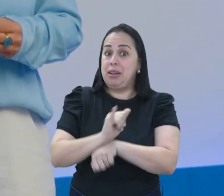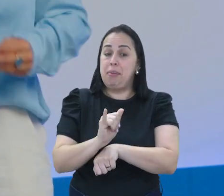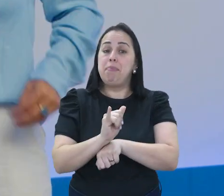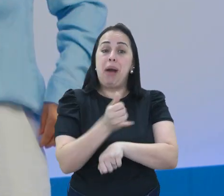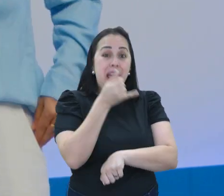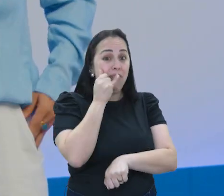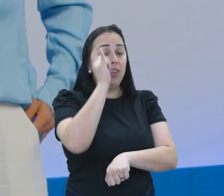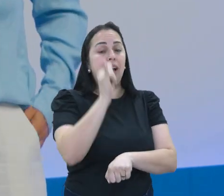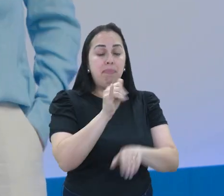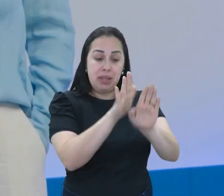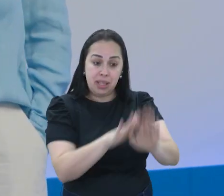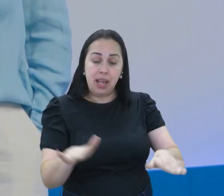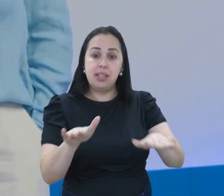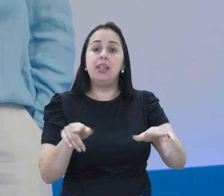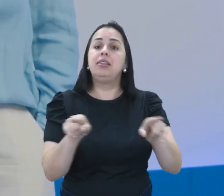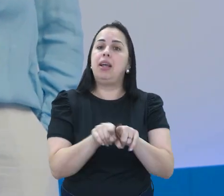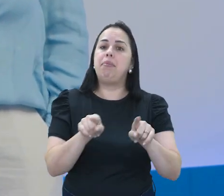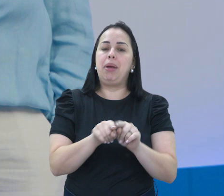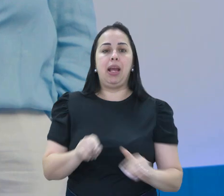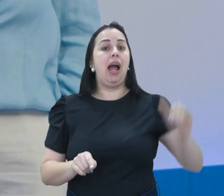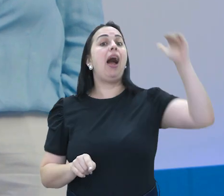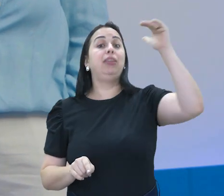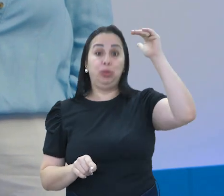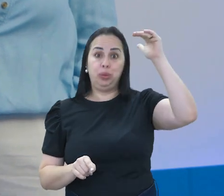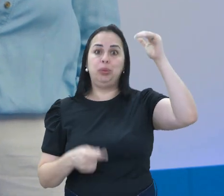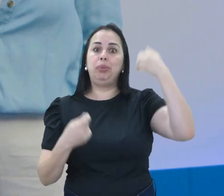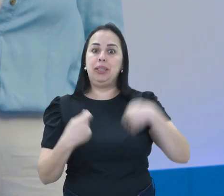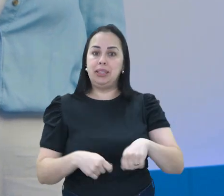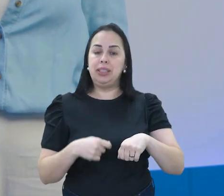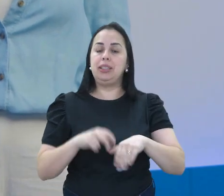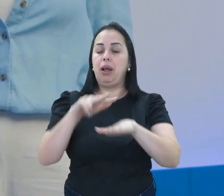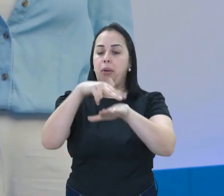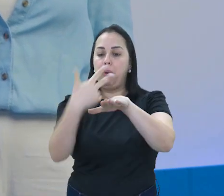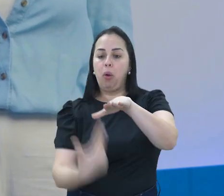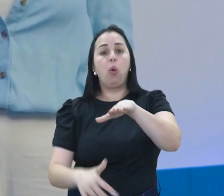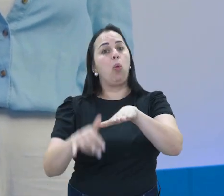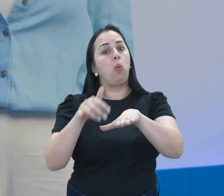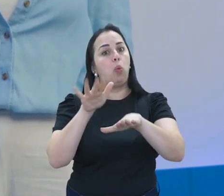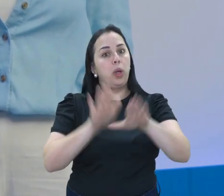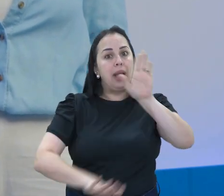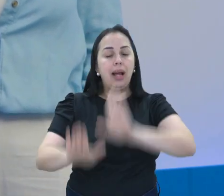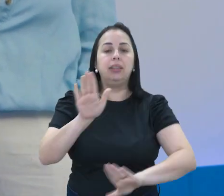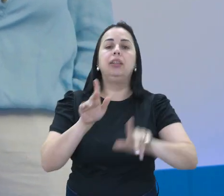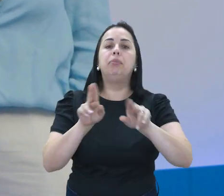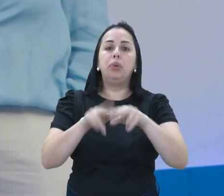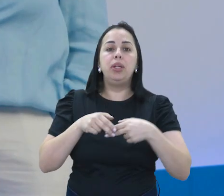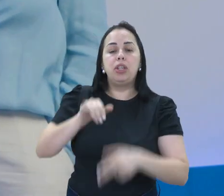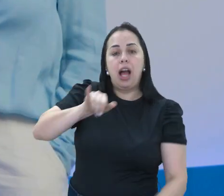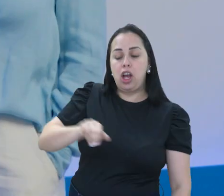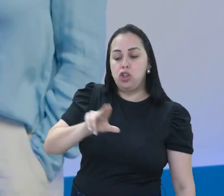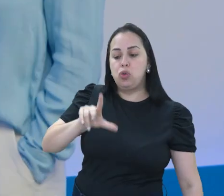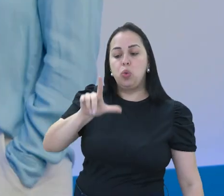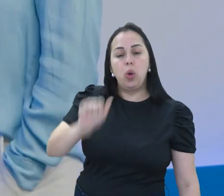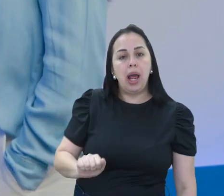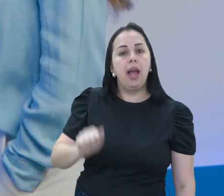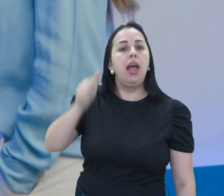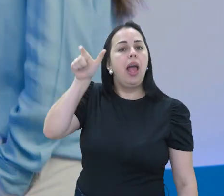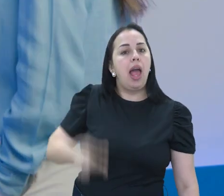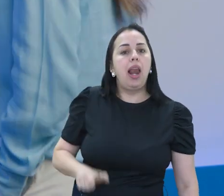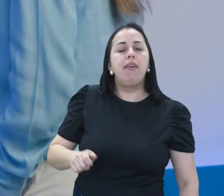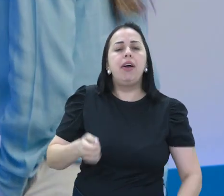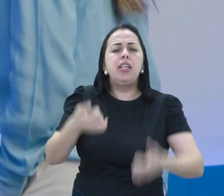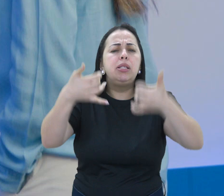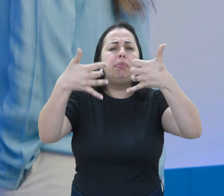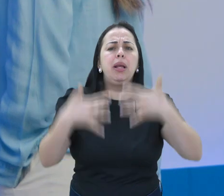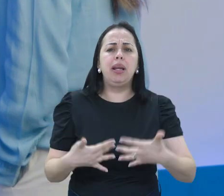prevenção, não só com as crianças, mas também com adultos, que são vítimas. Então vamos chamar a Júlia Lopes para essa conversa.